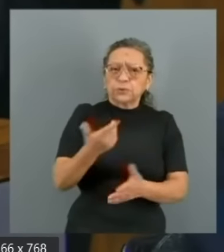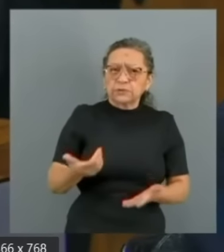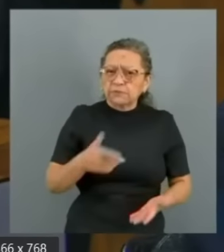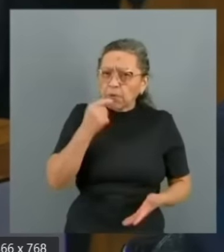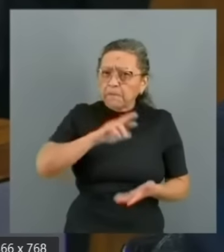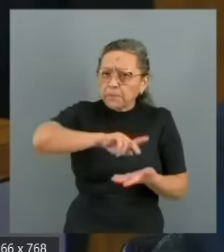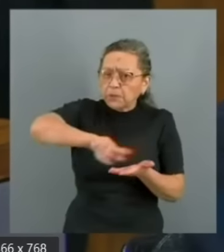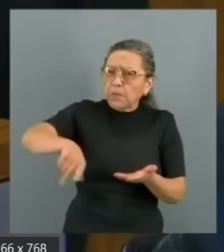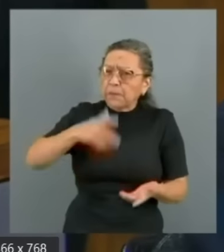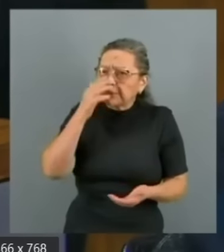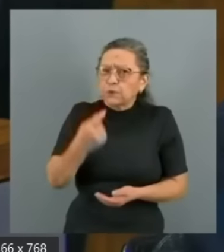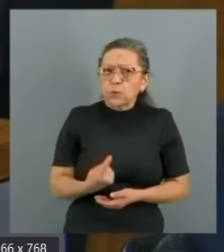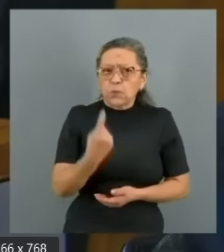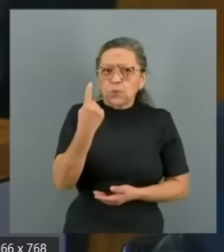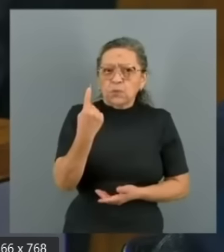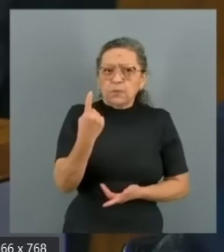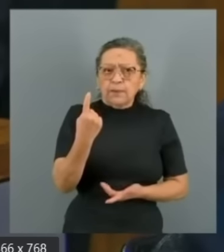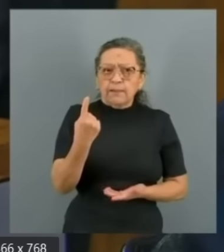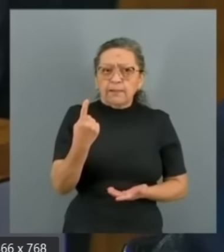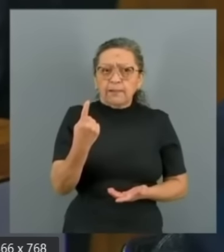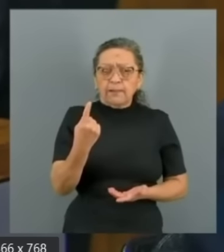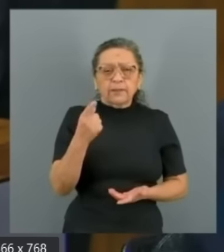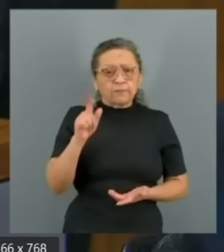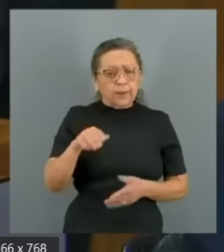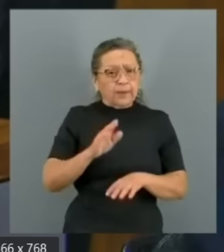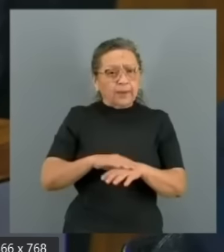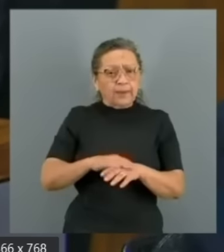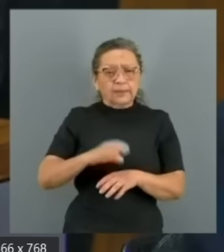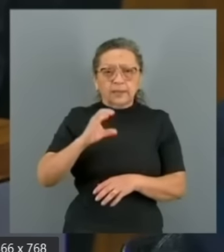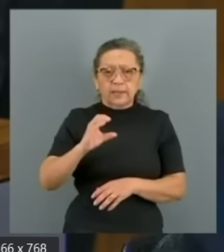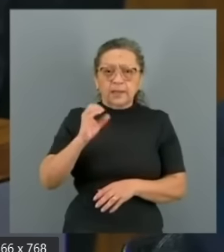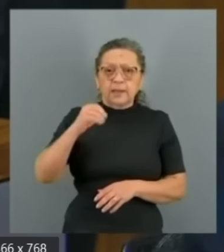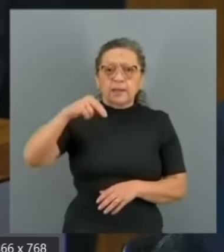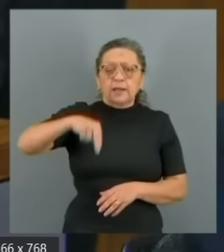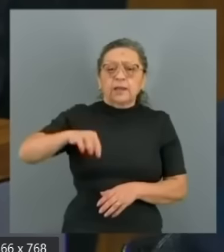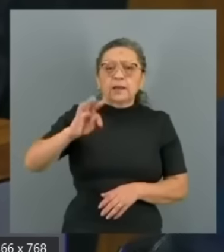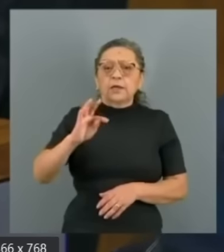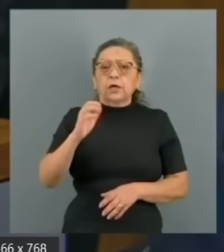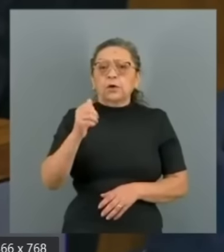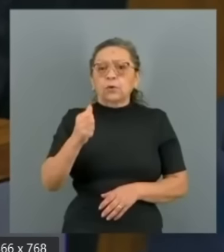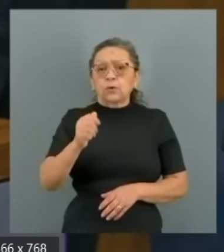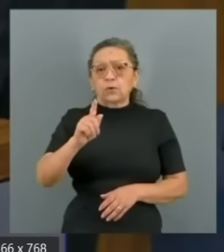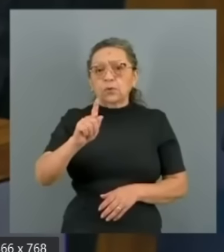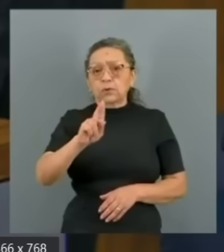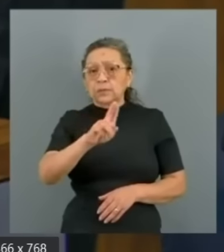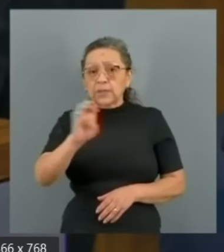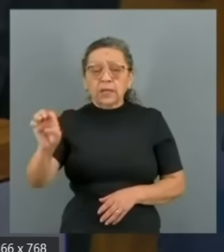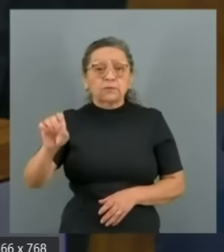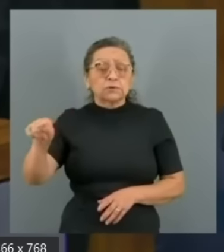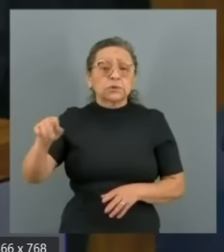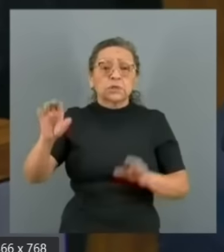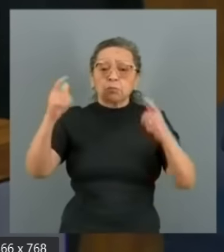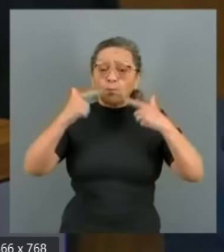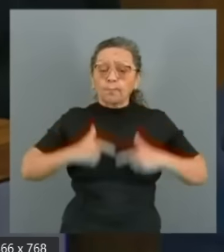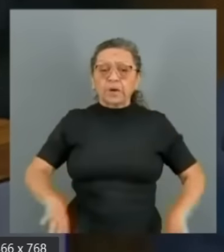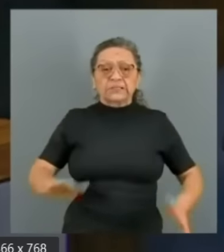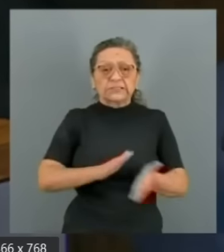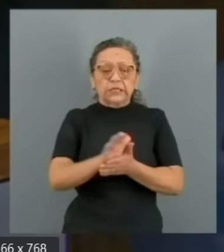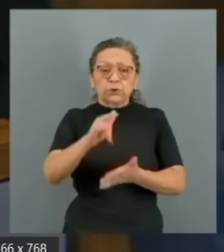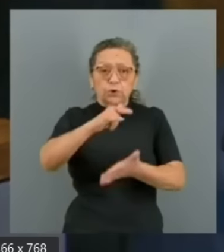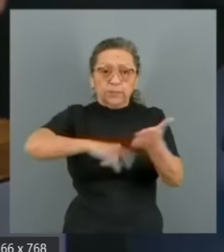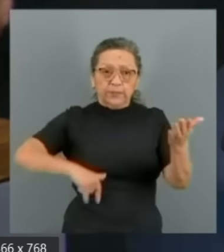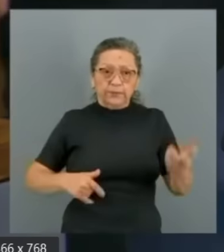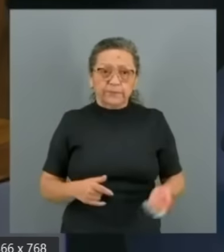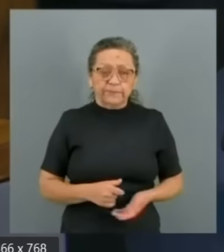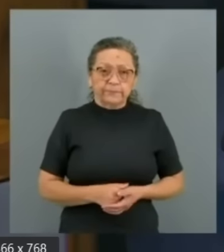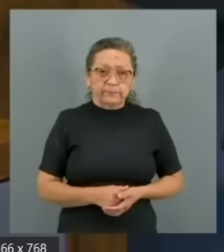foi uma só, que foi a justamente da CONTAG, né, que, segundo o senhor, saiu sem nenhuma documentação.